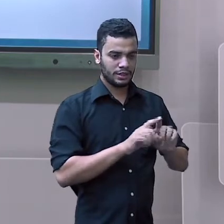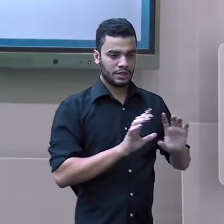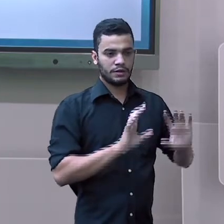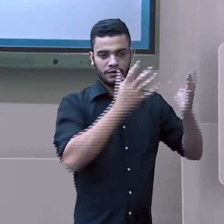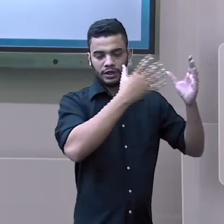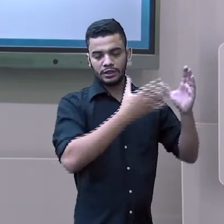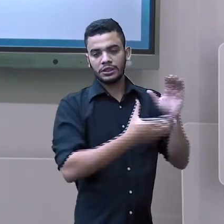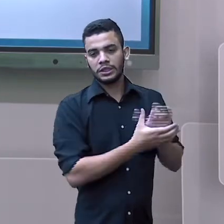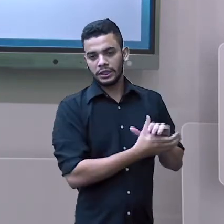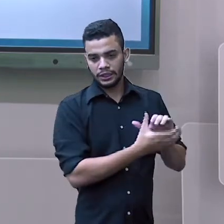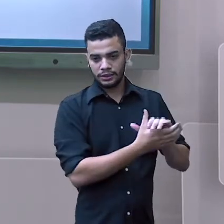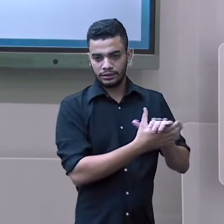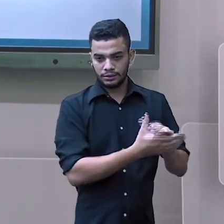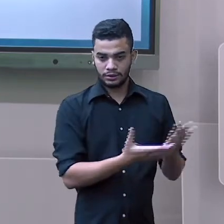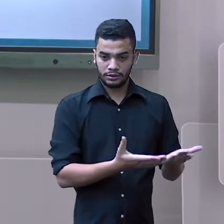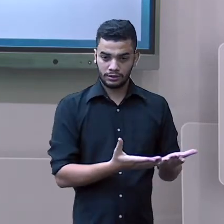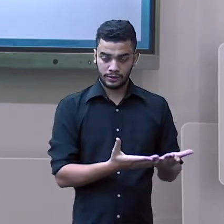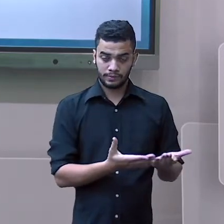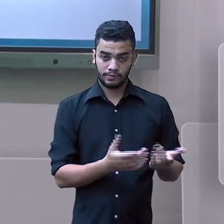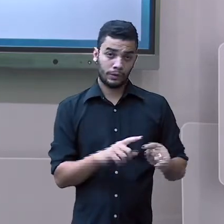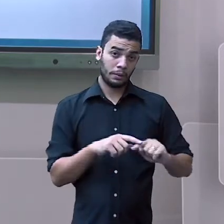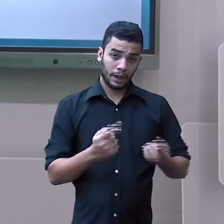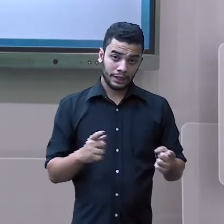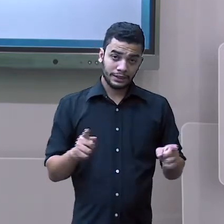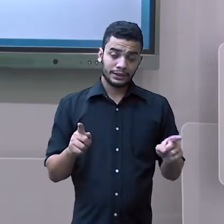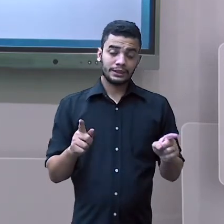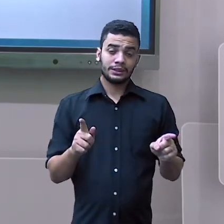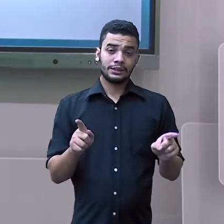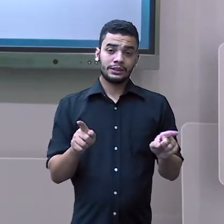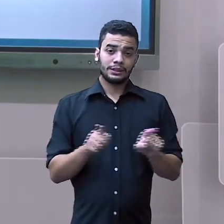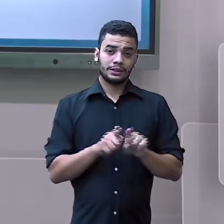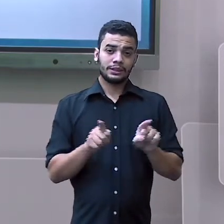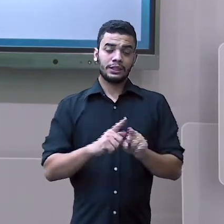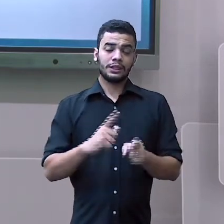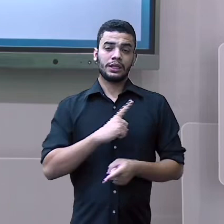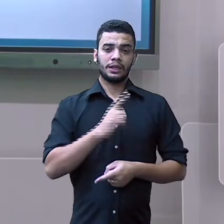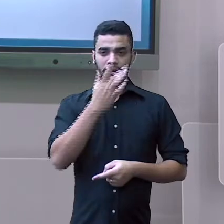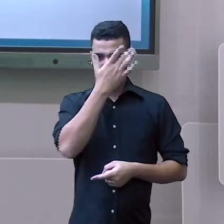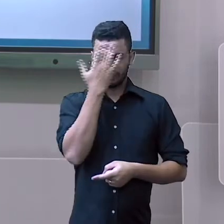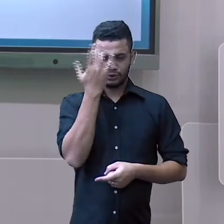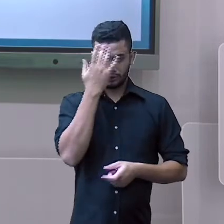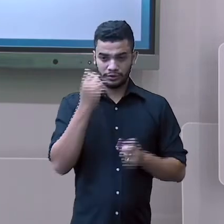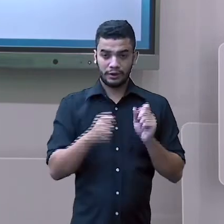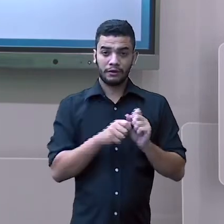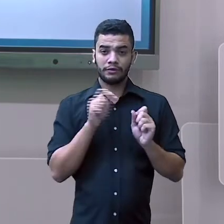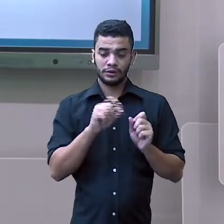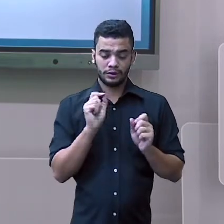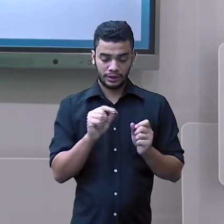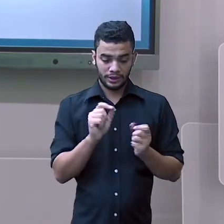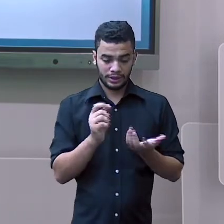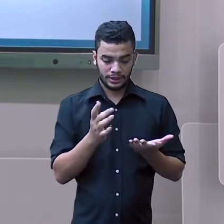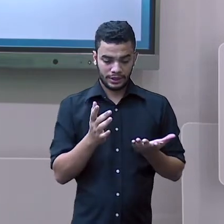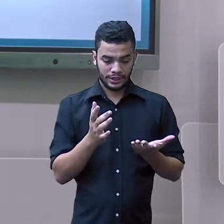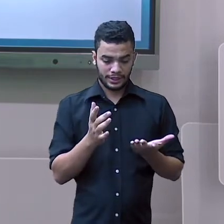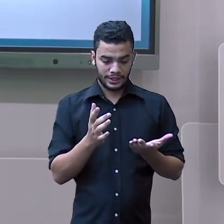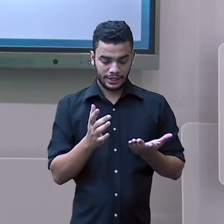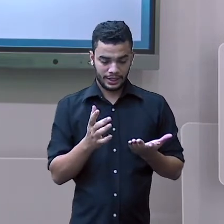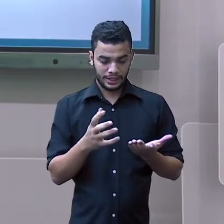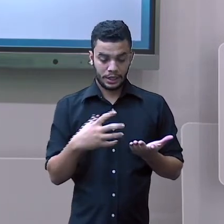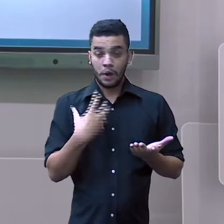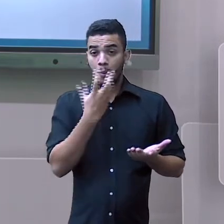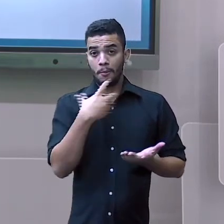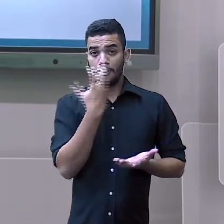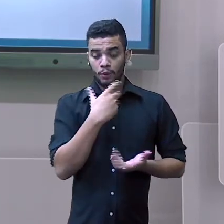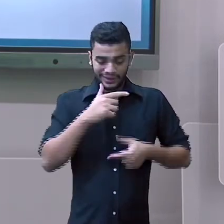como profissão principal. Então, nós podemos utilizar esse exemplo nas duas formas, tanto